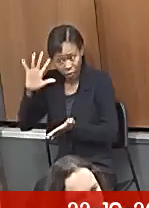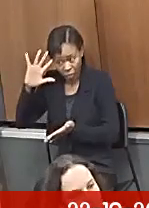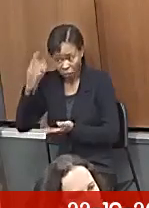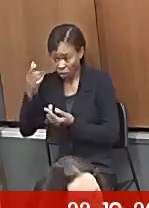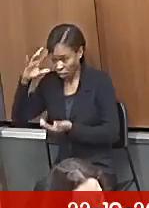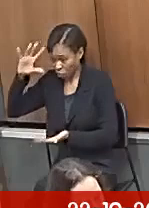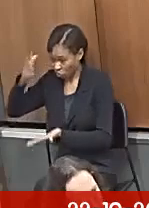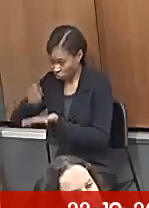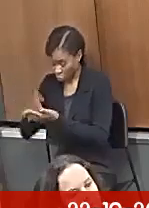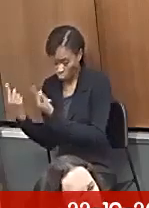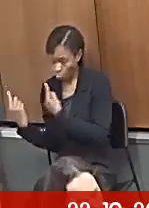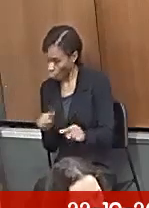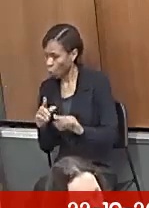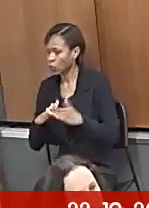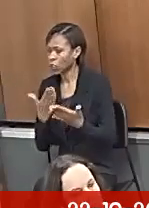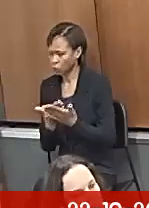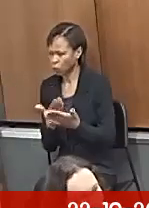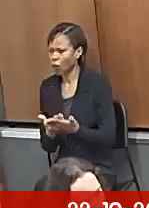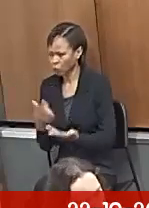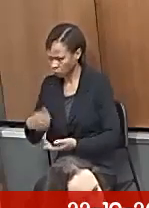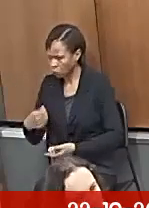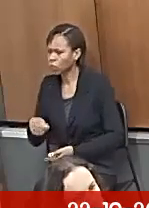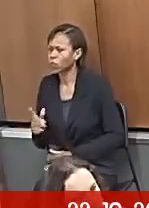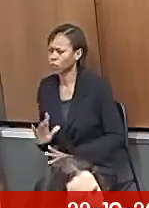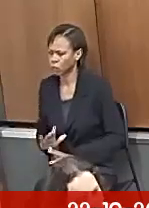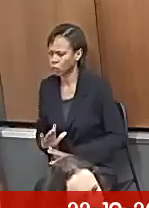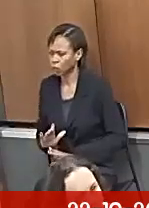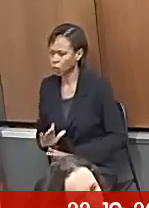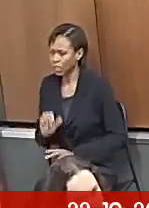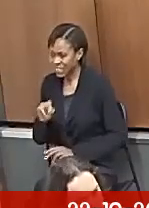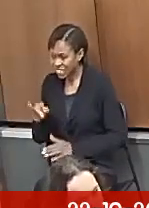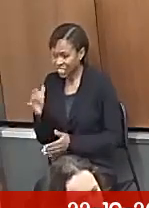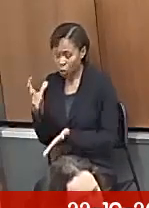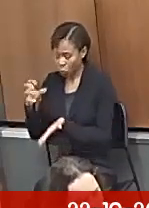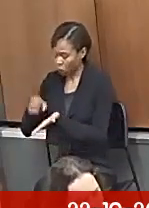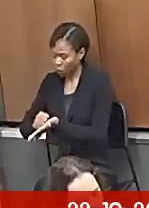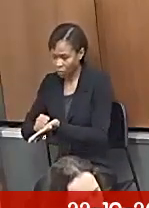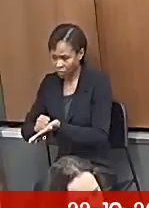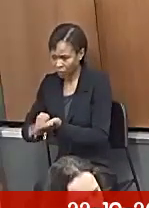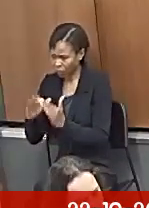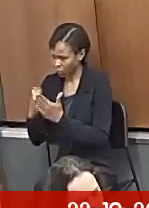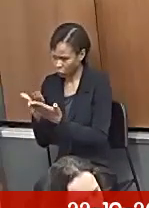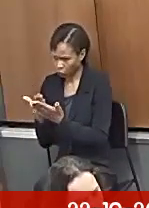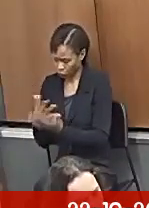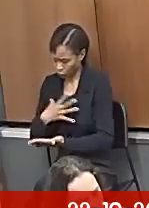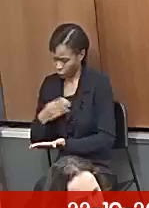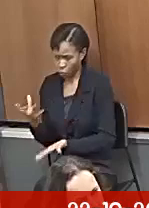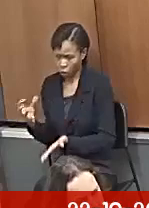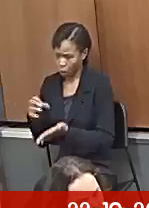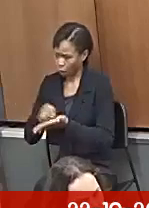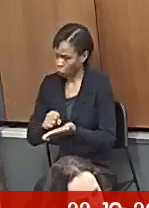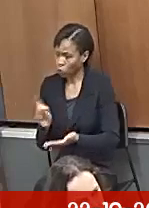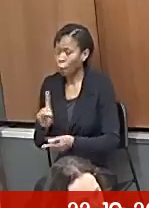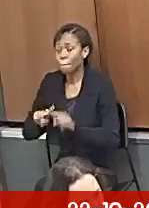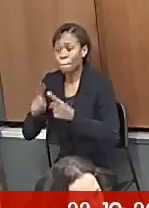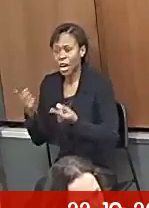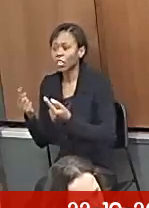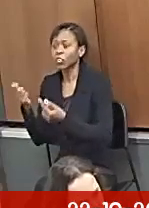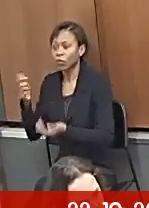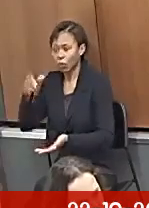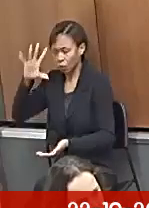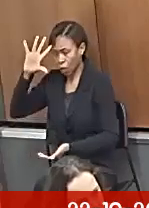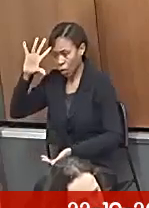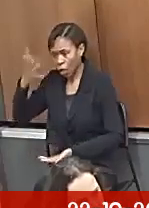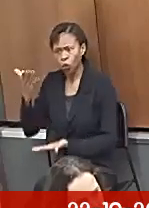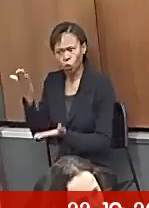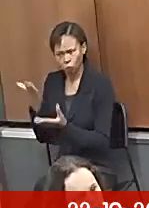escola. Tem que ser tomado. Então, assim, que não se matricule o filho naquela escola. né? Mas tome providência contra a escola,